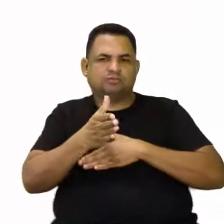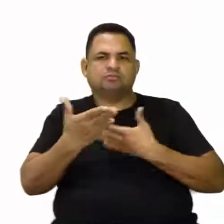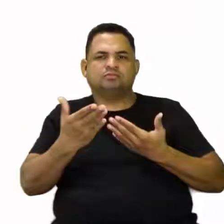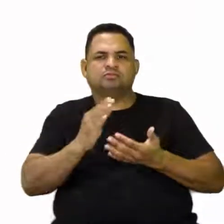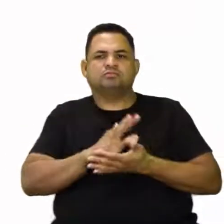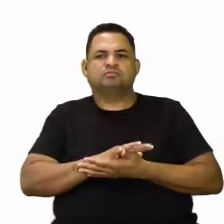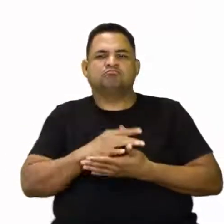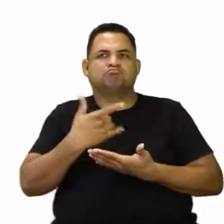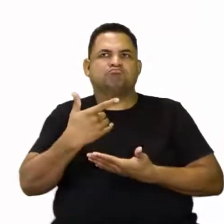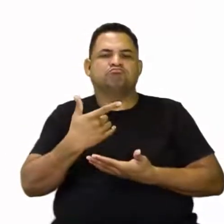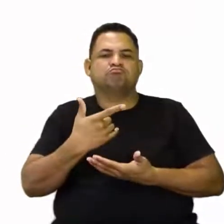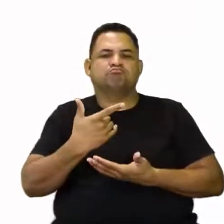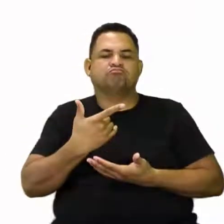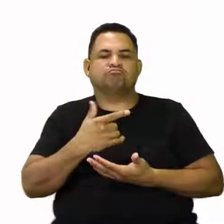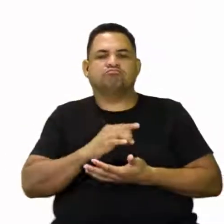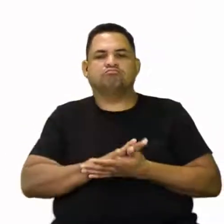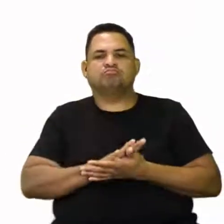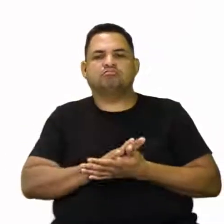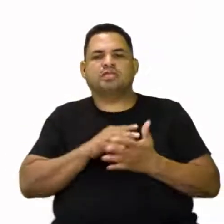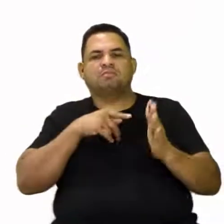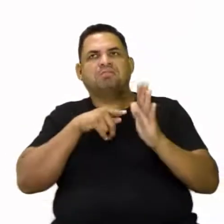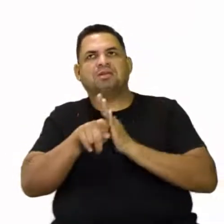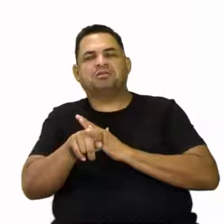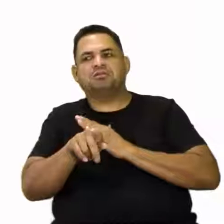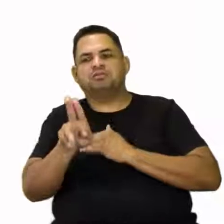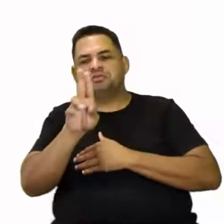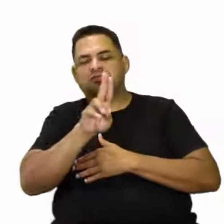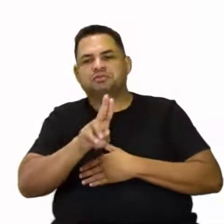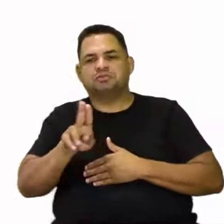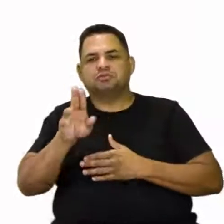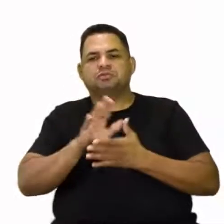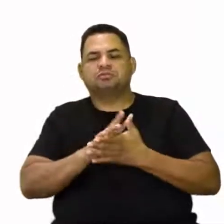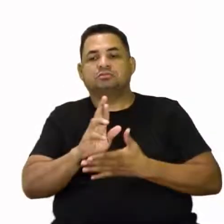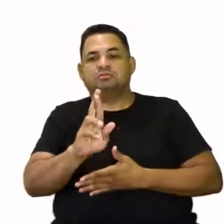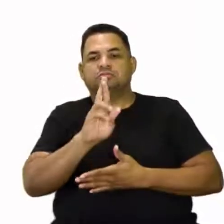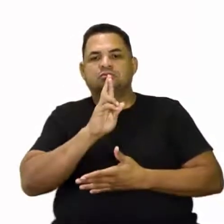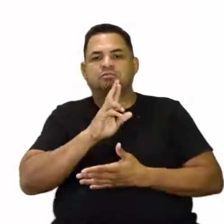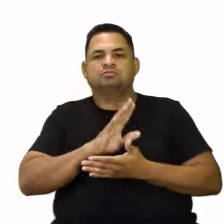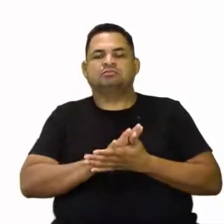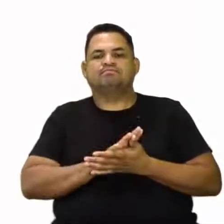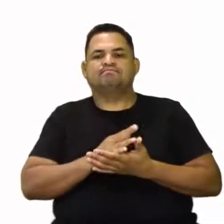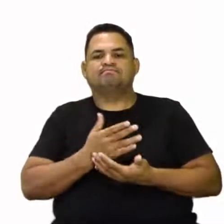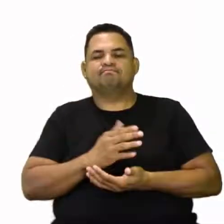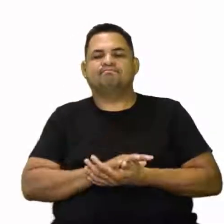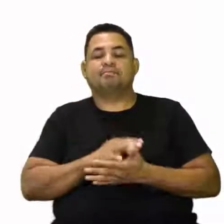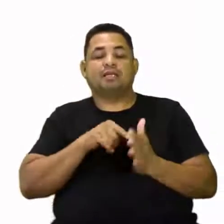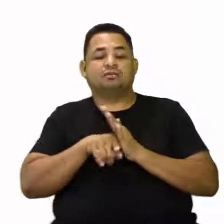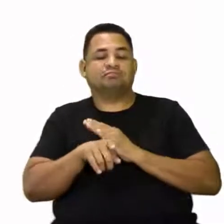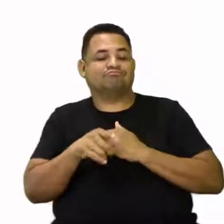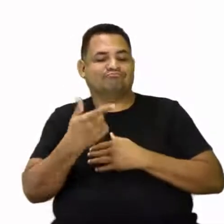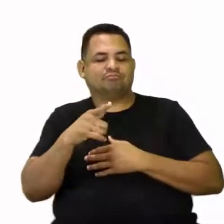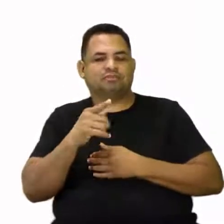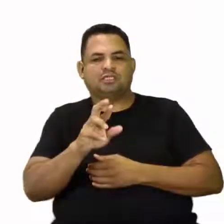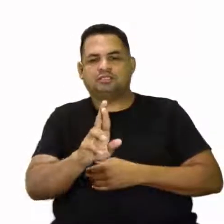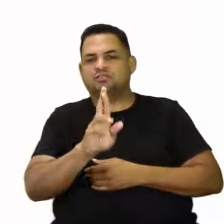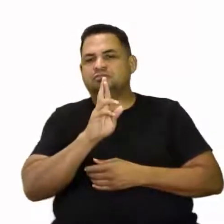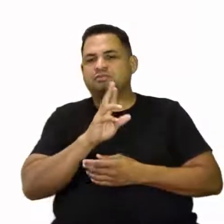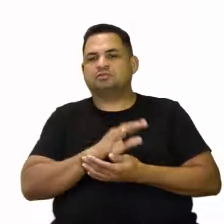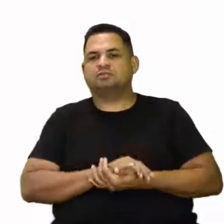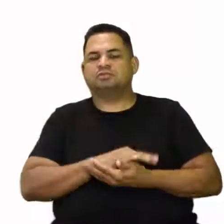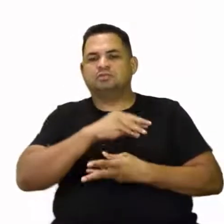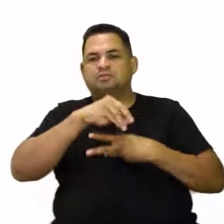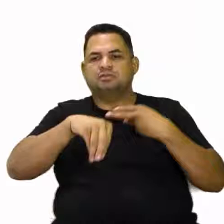sem razões, né? Através de perguntas ou respostas. Perguntas sem respostas. Olha